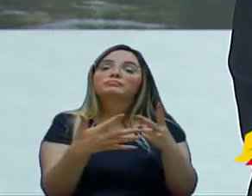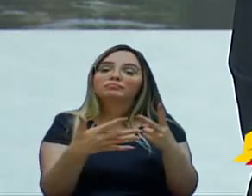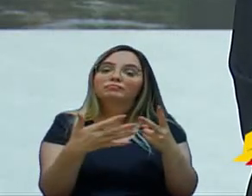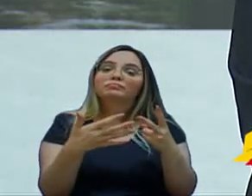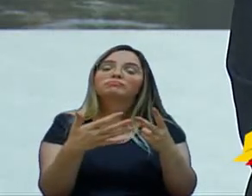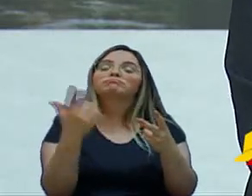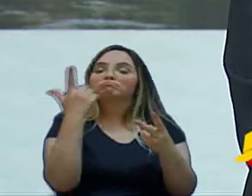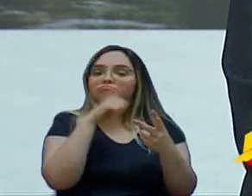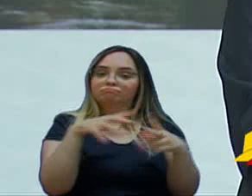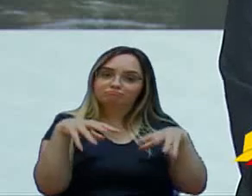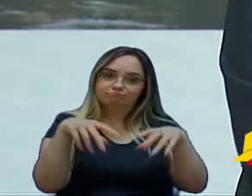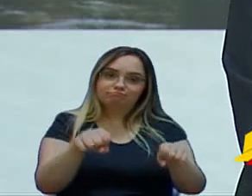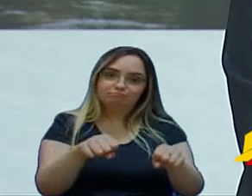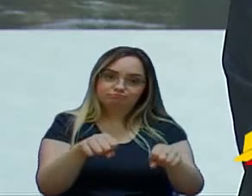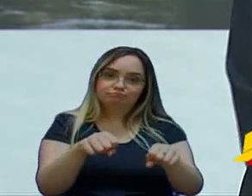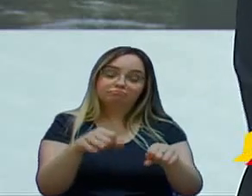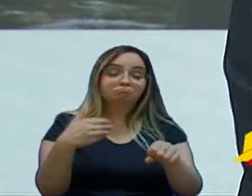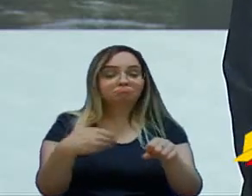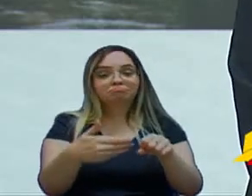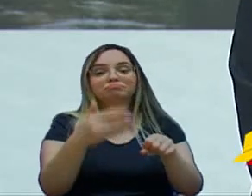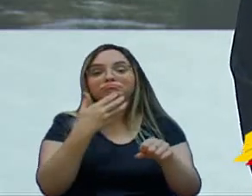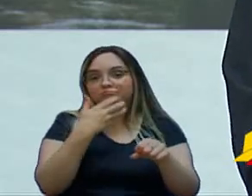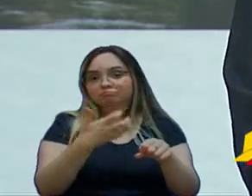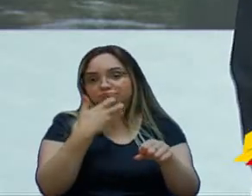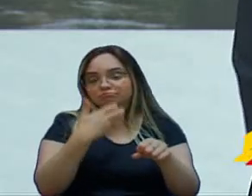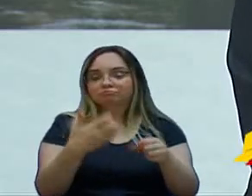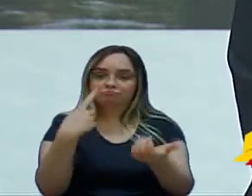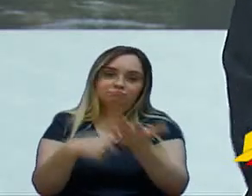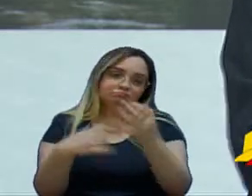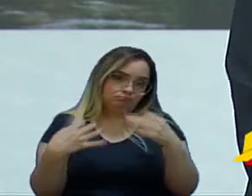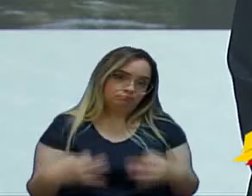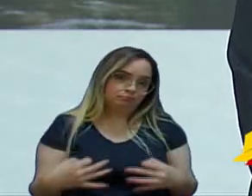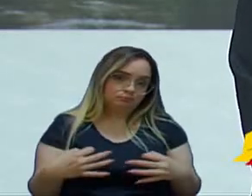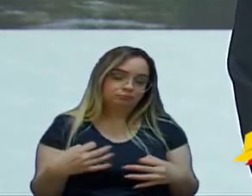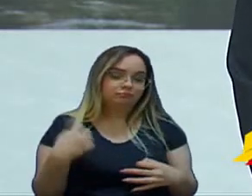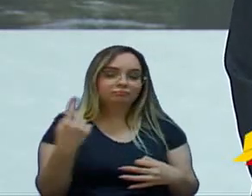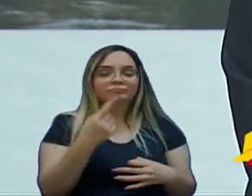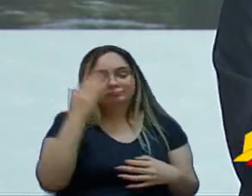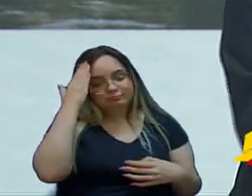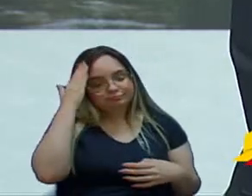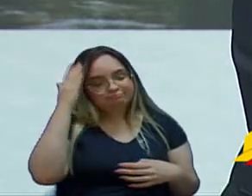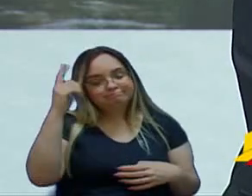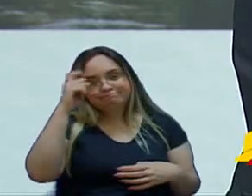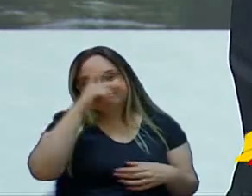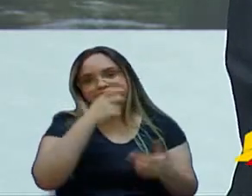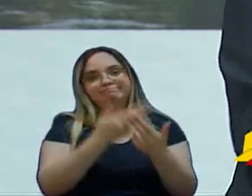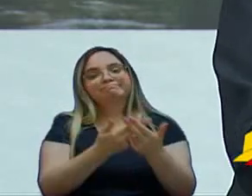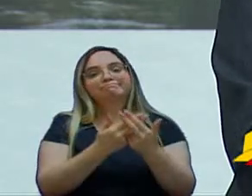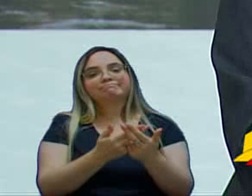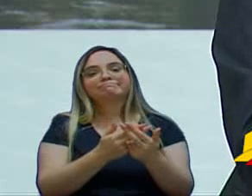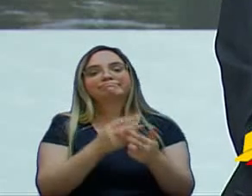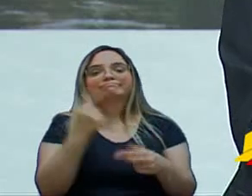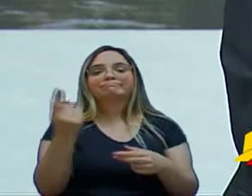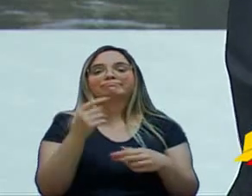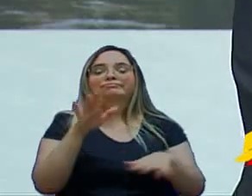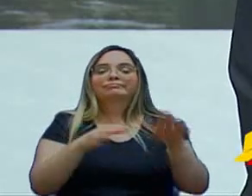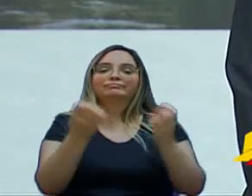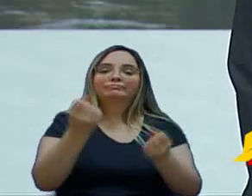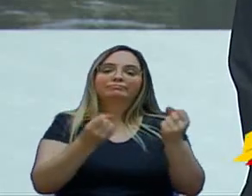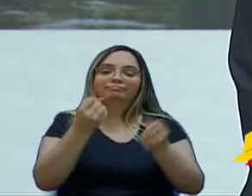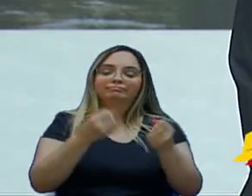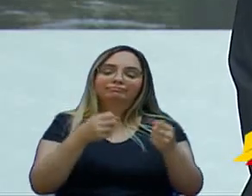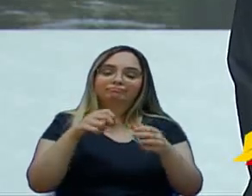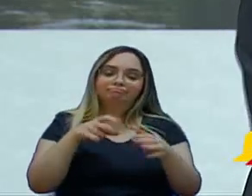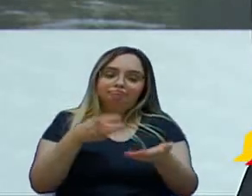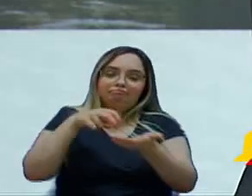está ocorrendo e é para acontecer agora em dezembro. Então, peço, eu sei que é difícil a compreensão, você bater o carro, fundo do carro, ficar sem conseguir